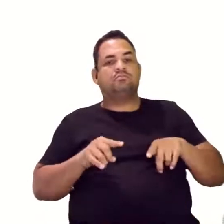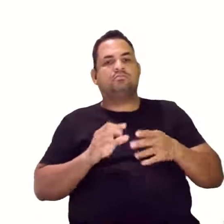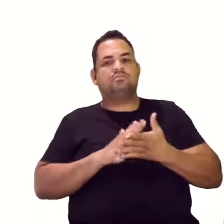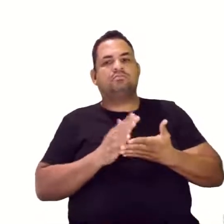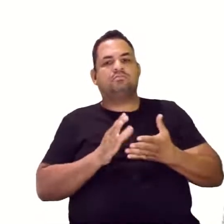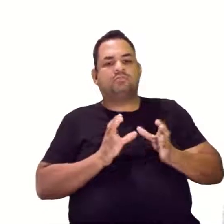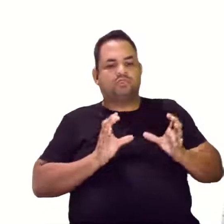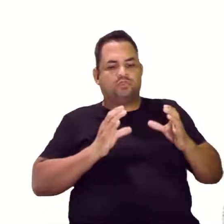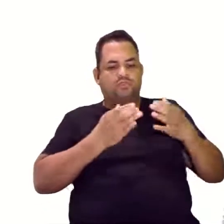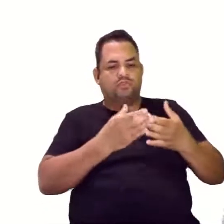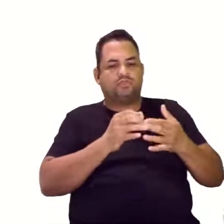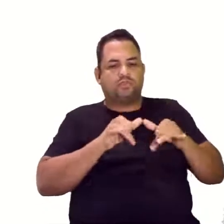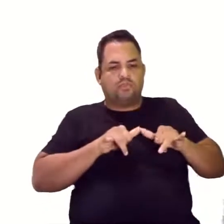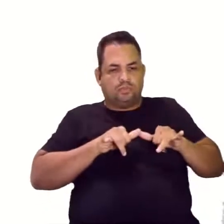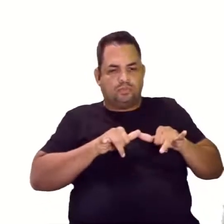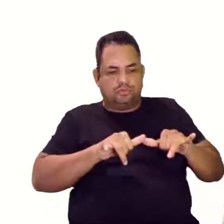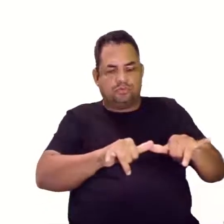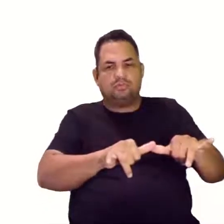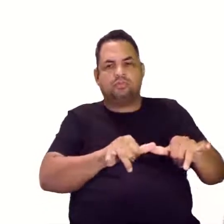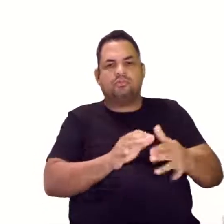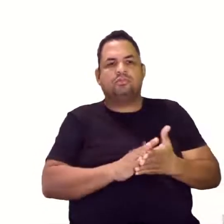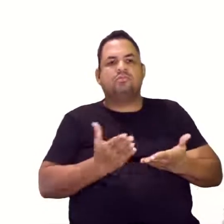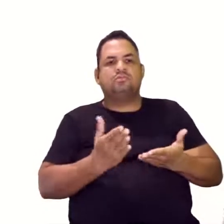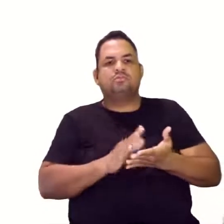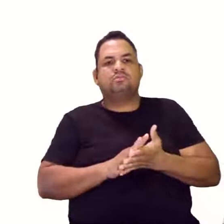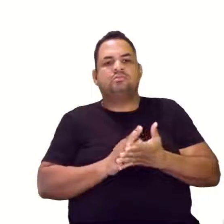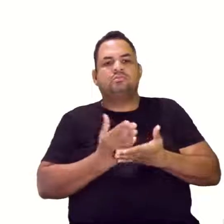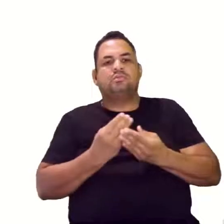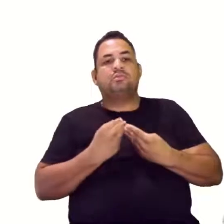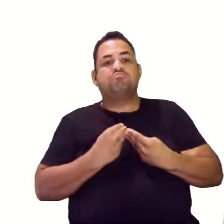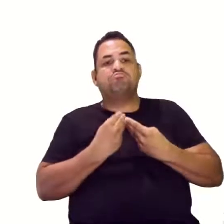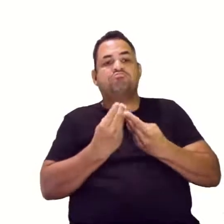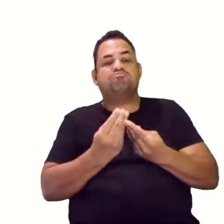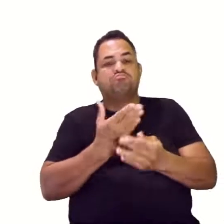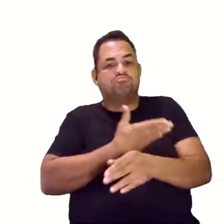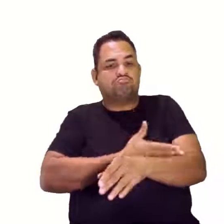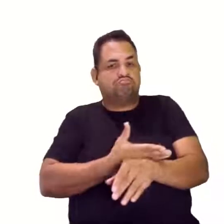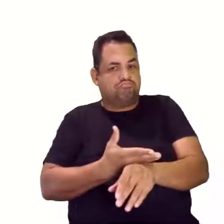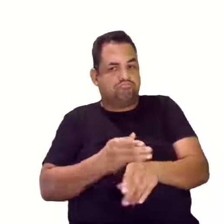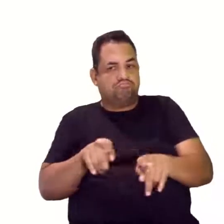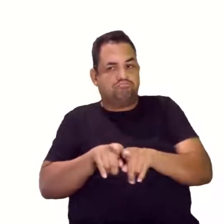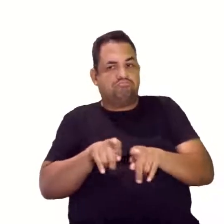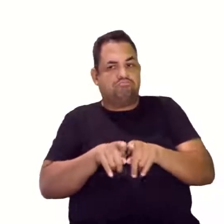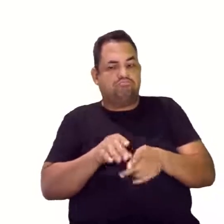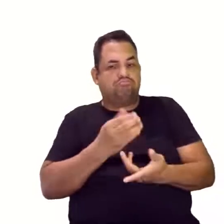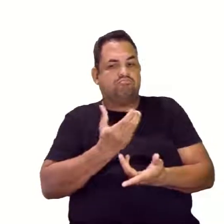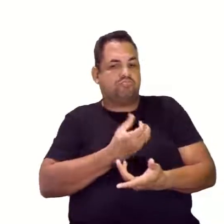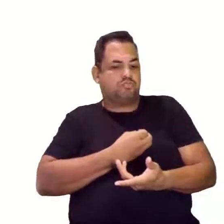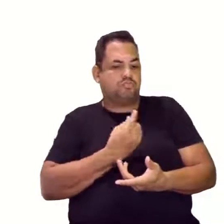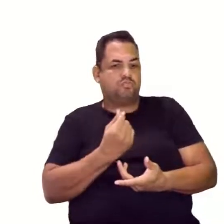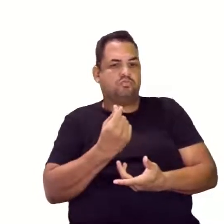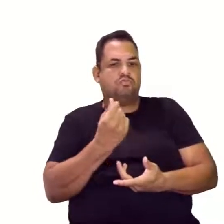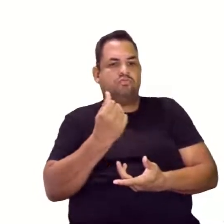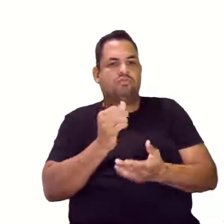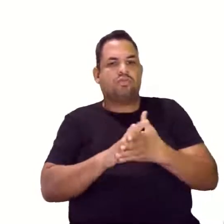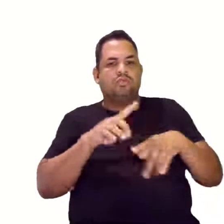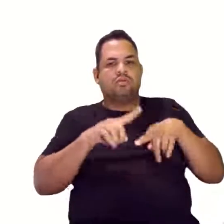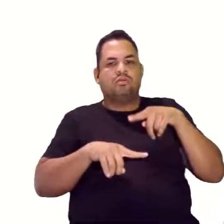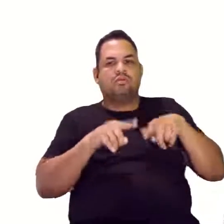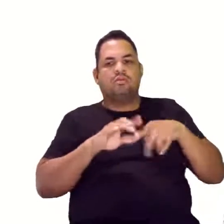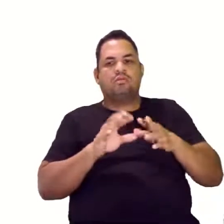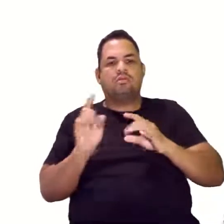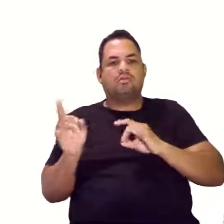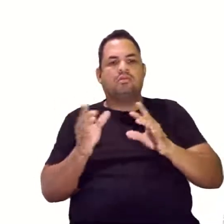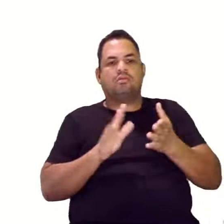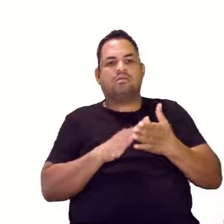Entretanto, essa rede de supermercados costuma disponibilizar também o valor unitário do